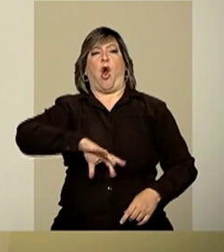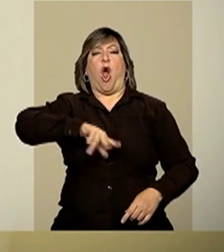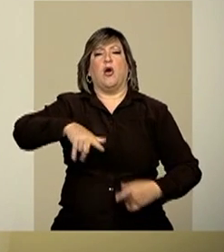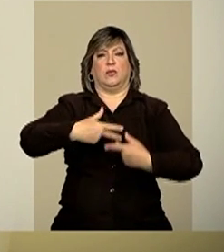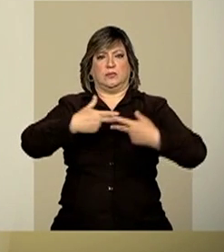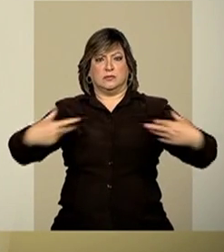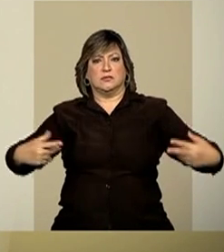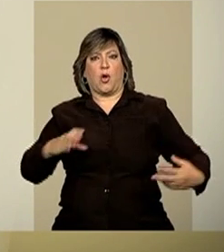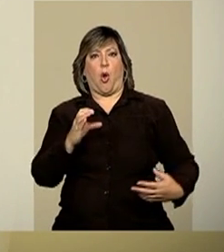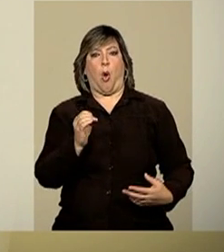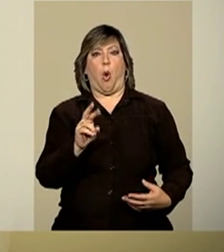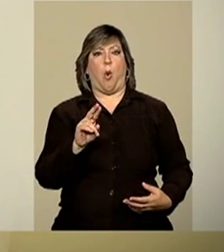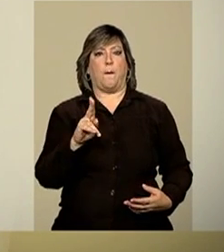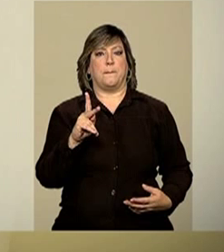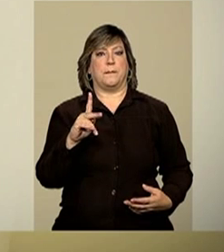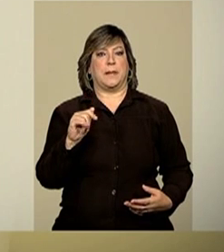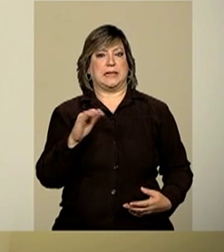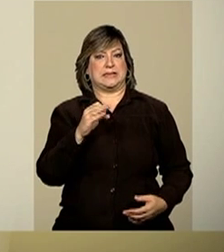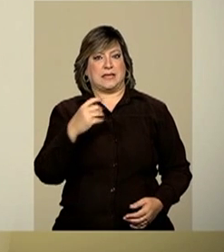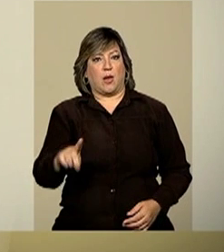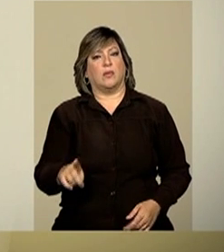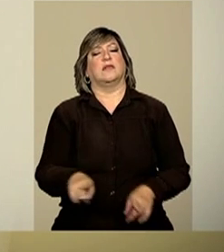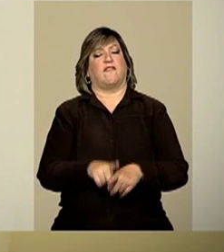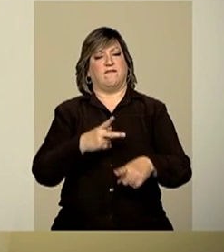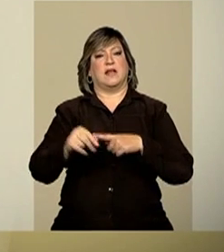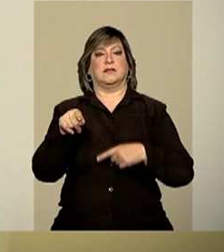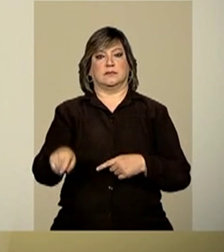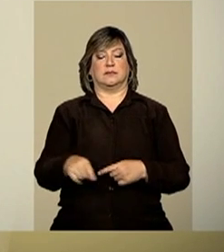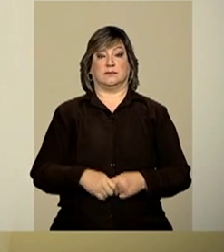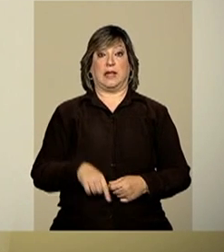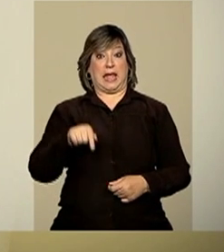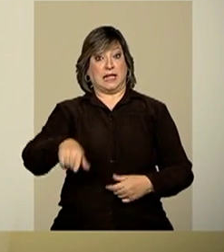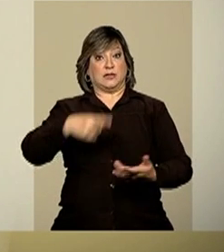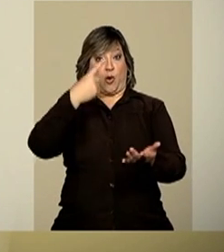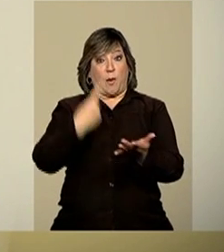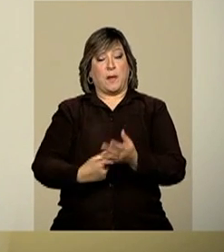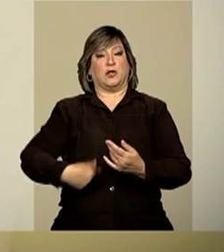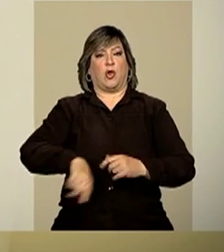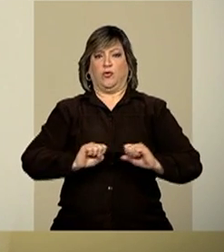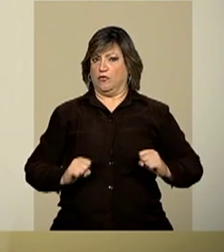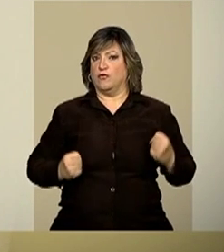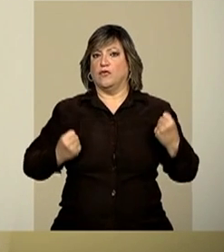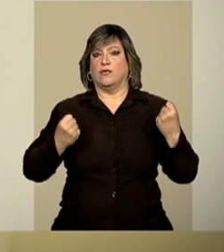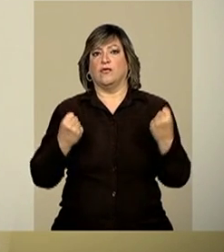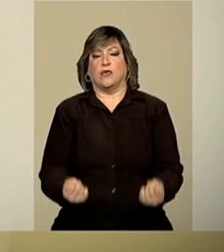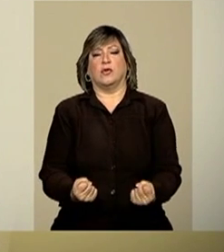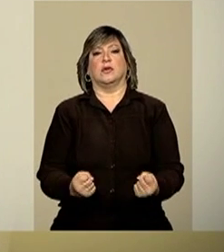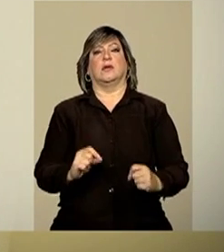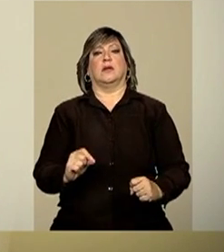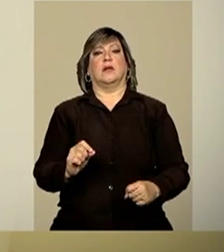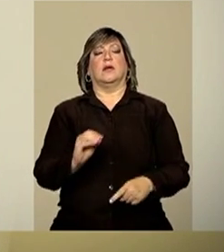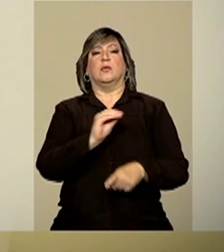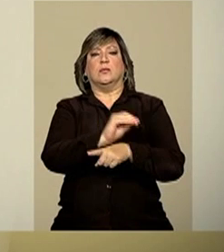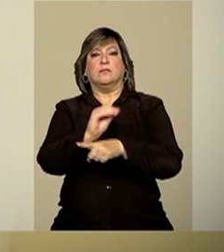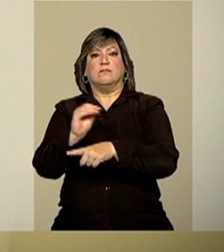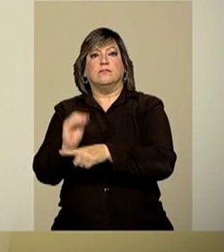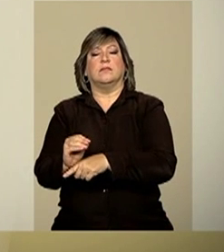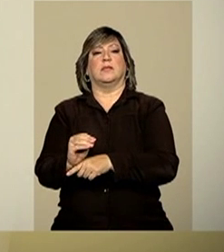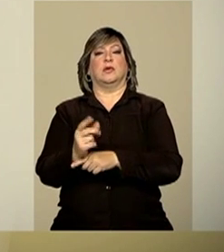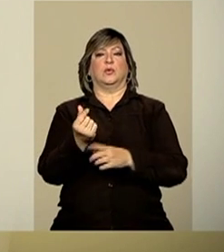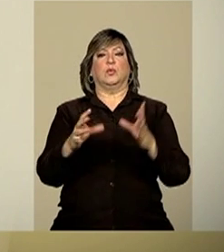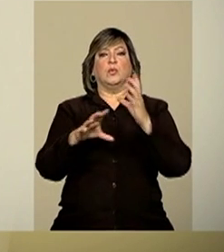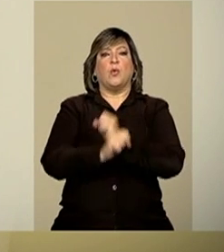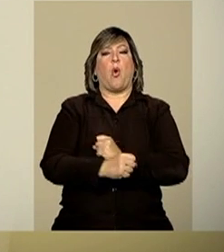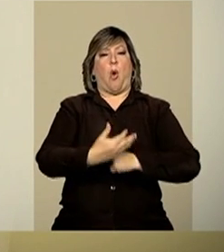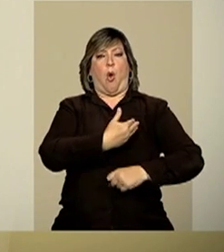pela Estabilidade Fiscal está mobilizando nossos esforços para manter equilibradas as contas públicas